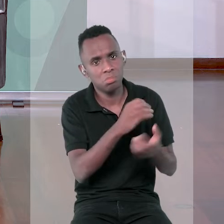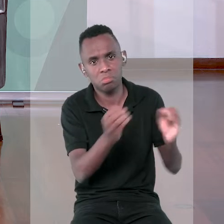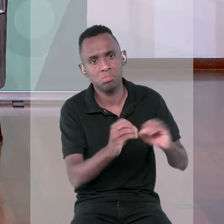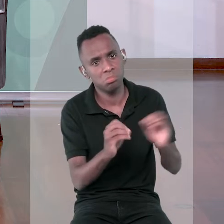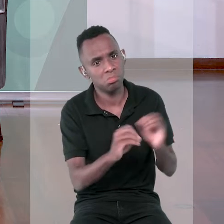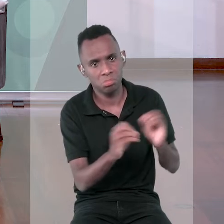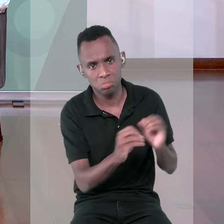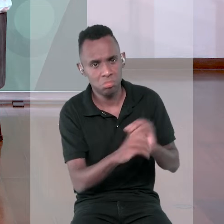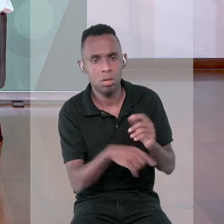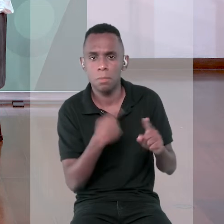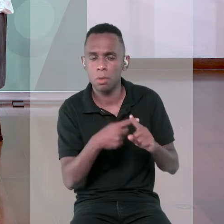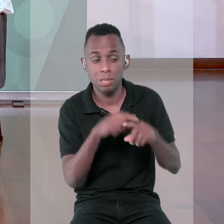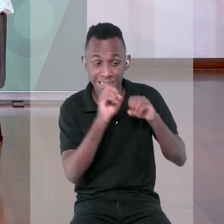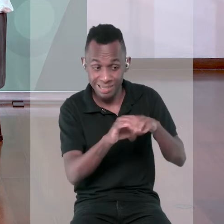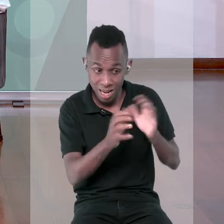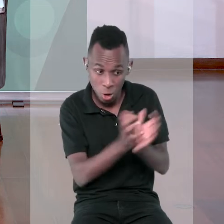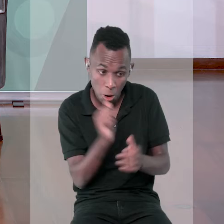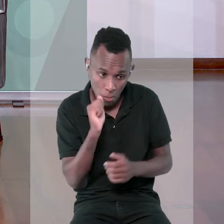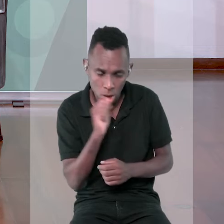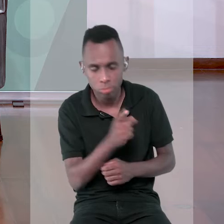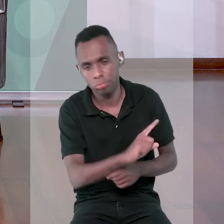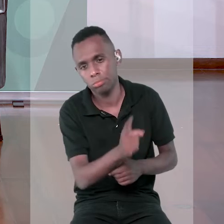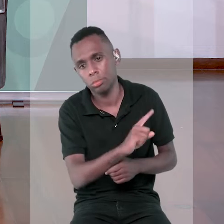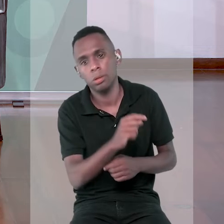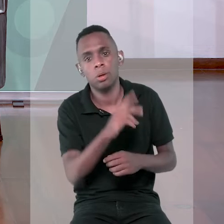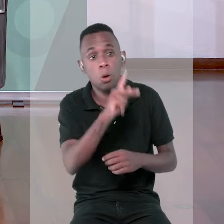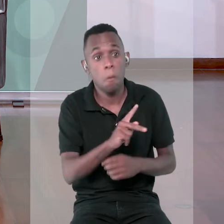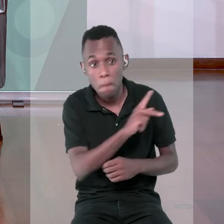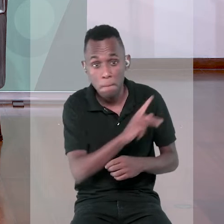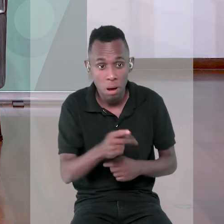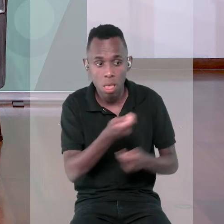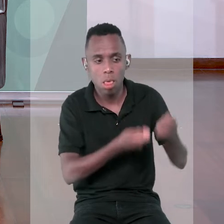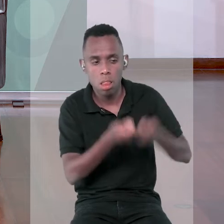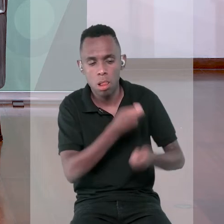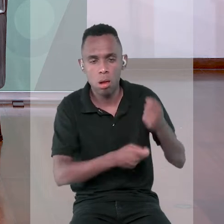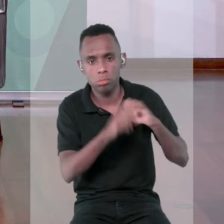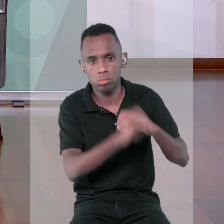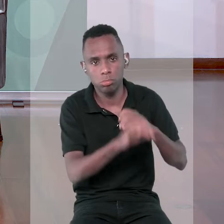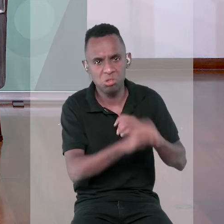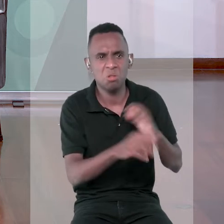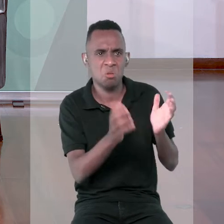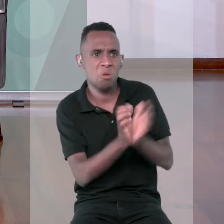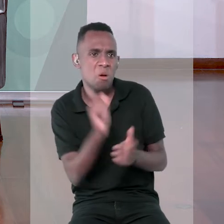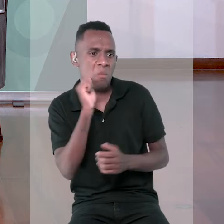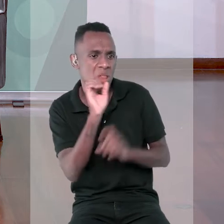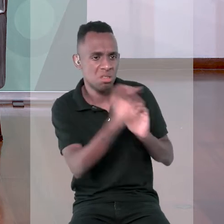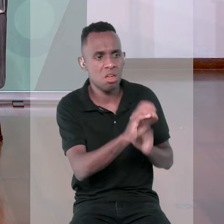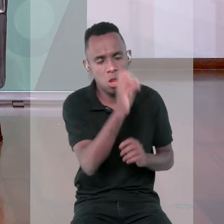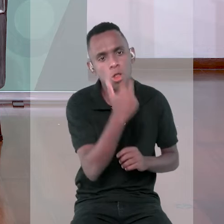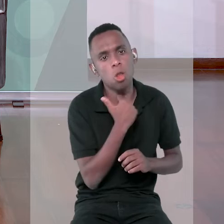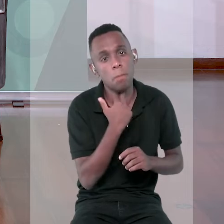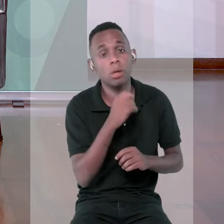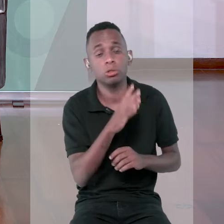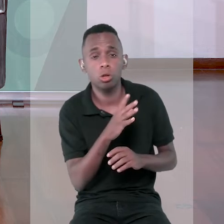educação não era bem-vinda para as mulheres, até porque os padres jesuítas que controlavam a educação e não era bom para as moças serem educadas, a não